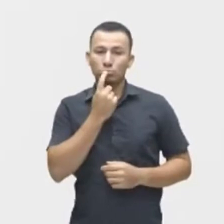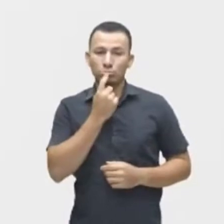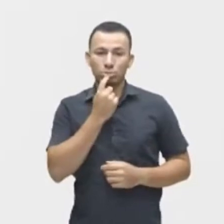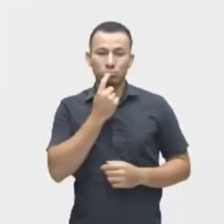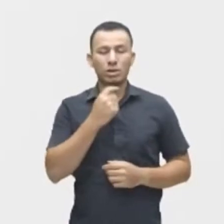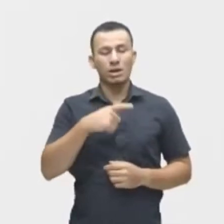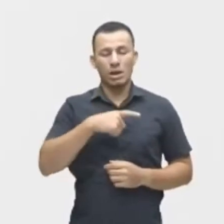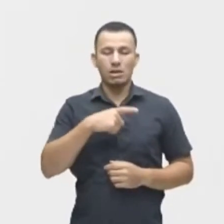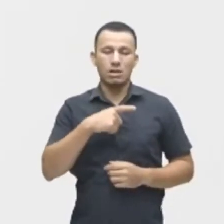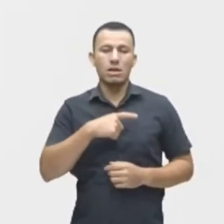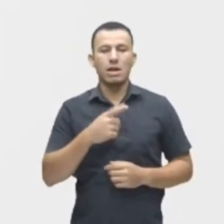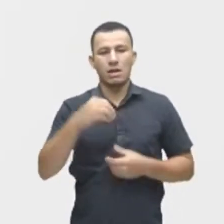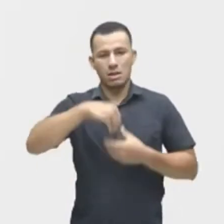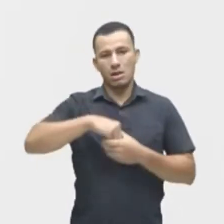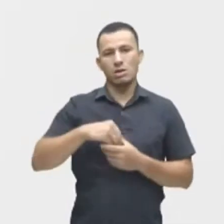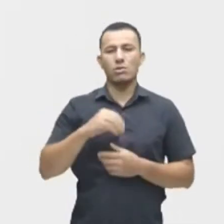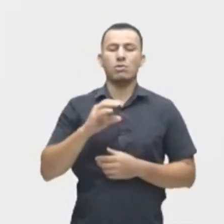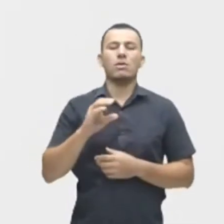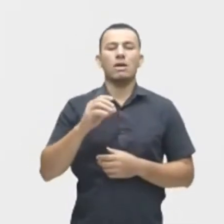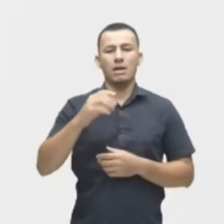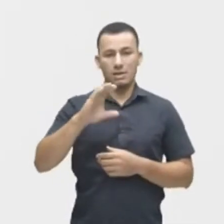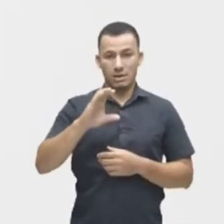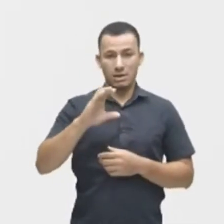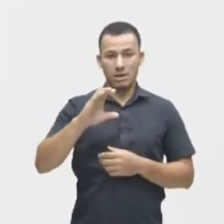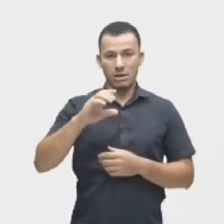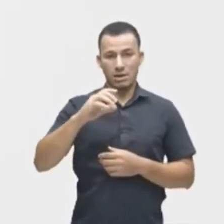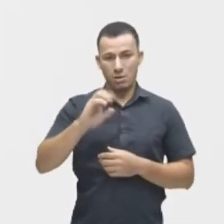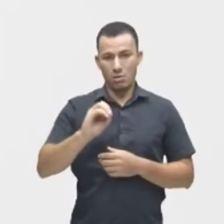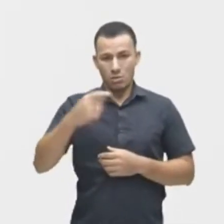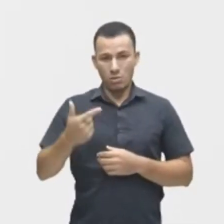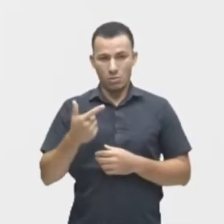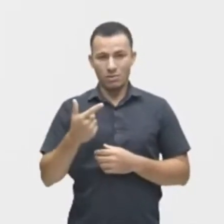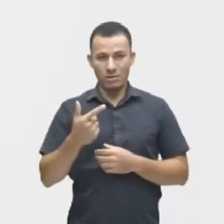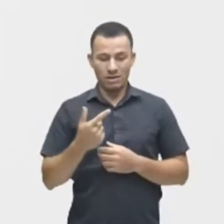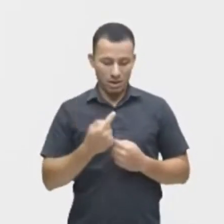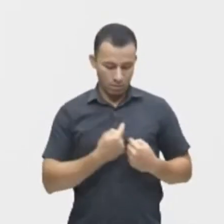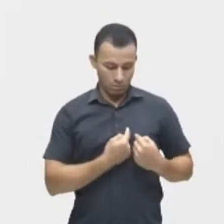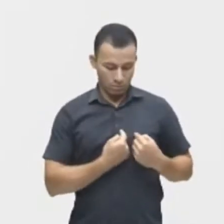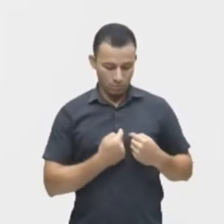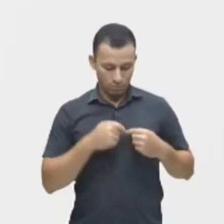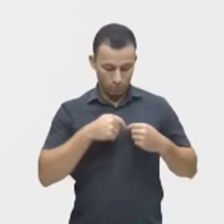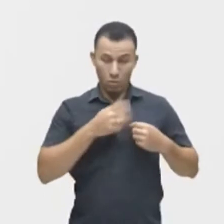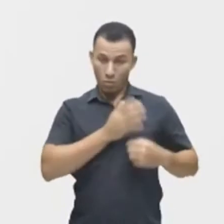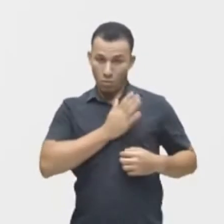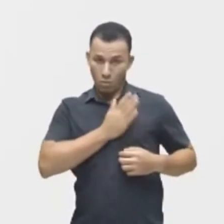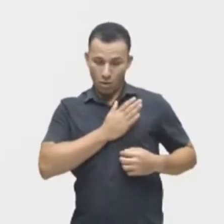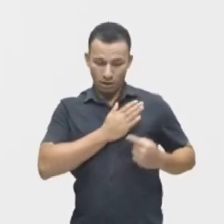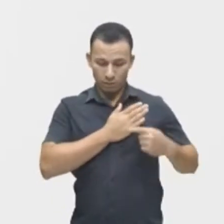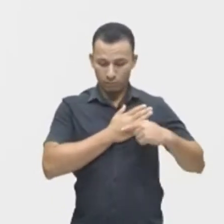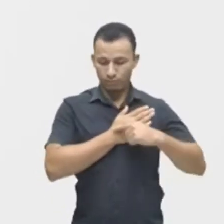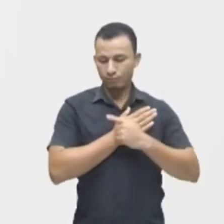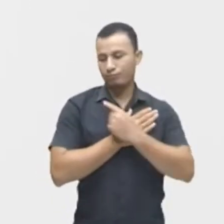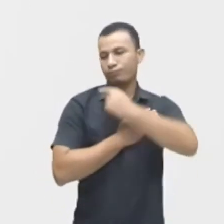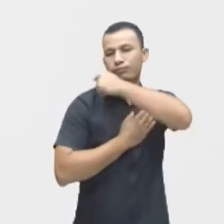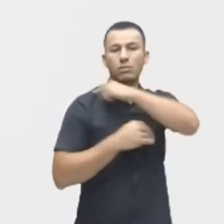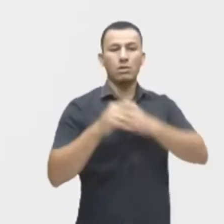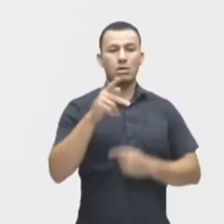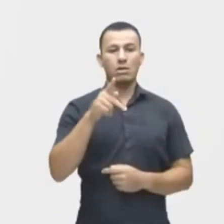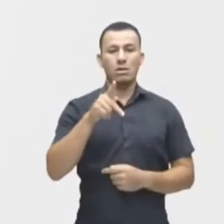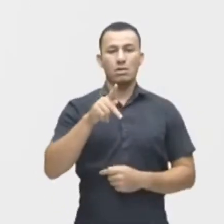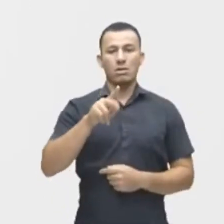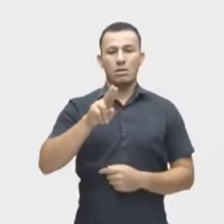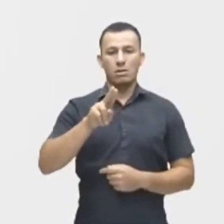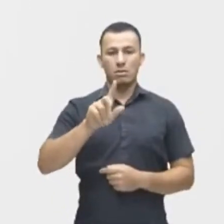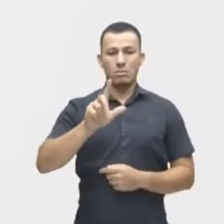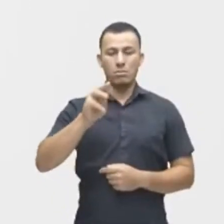gás carbônico passa do coração para os pulmões, tá bom? E se oxigena. Nesse momento entra